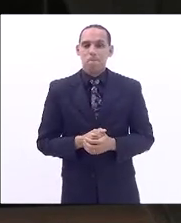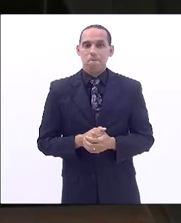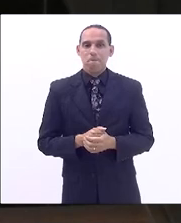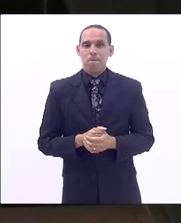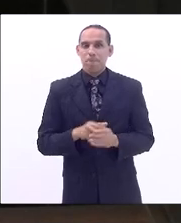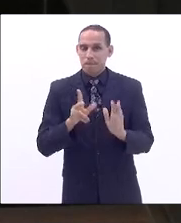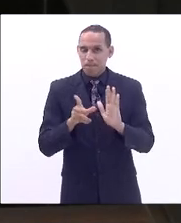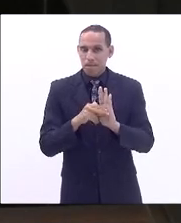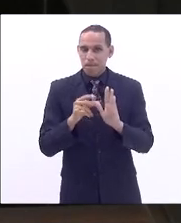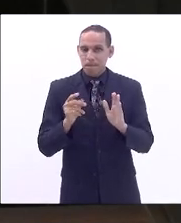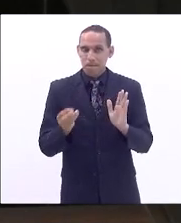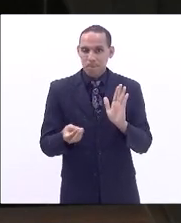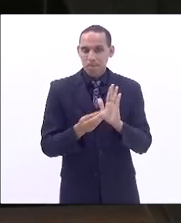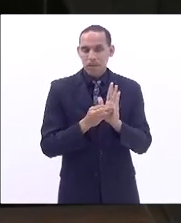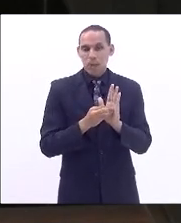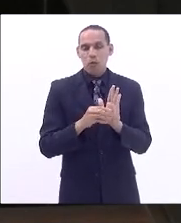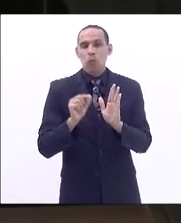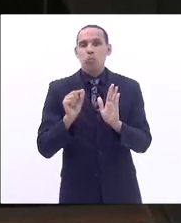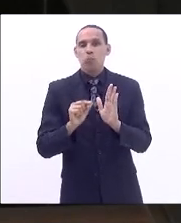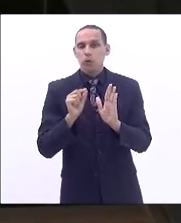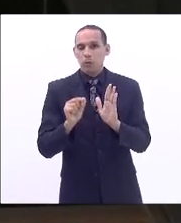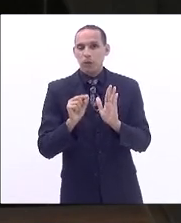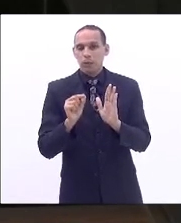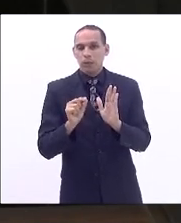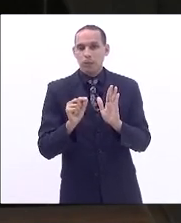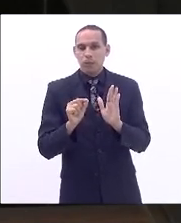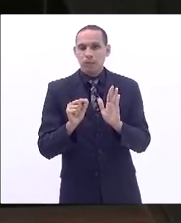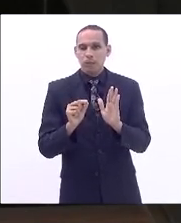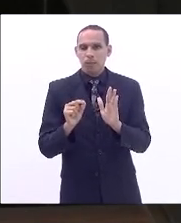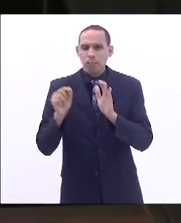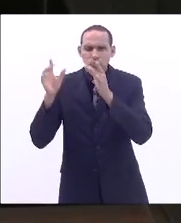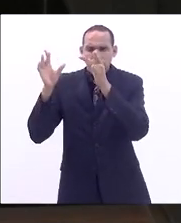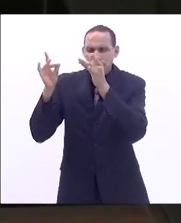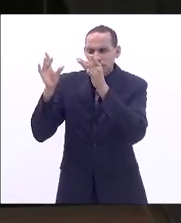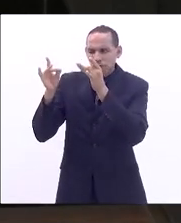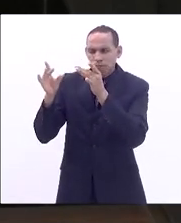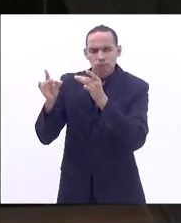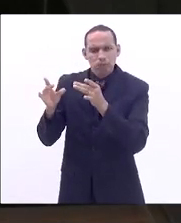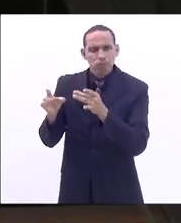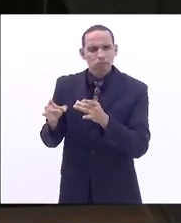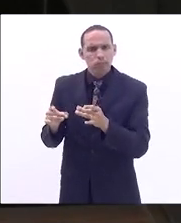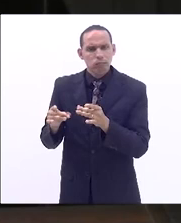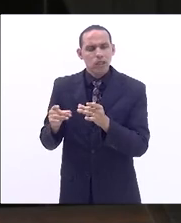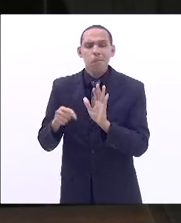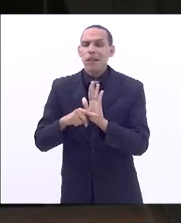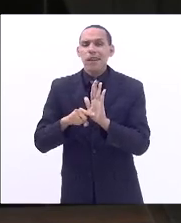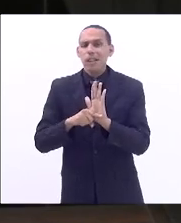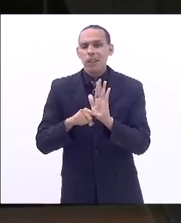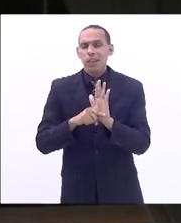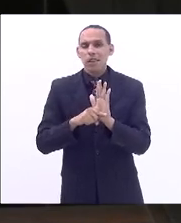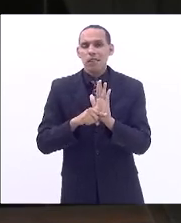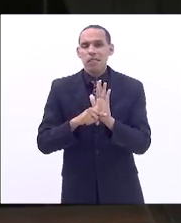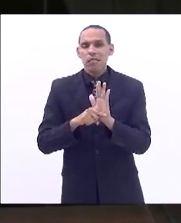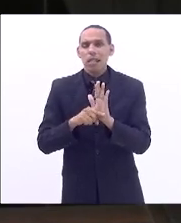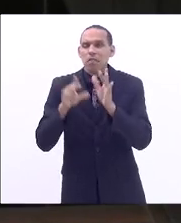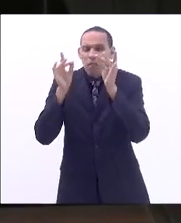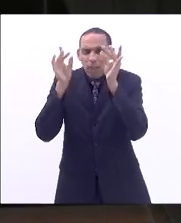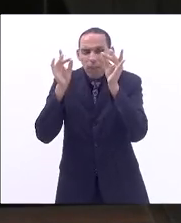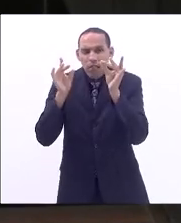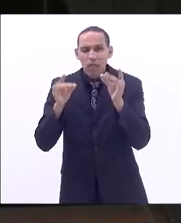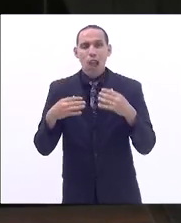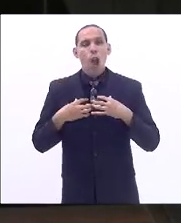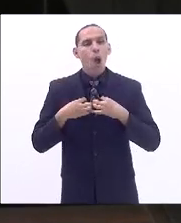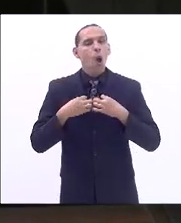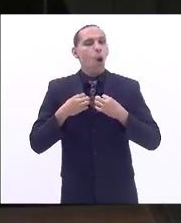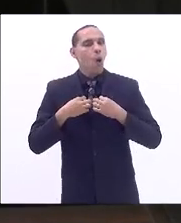colocamos né que quando a gente paga de descrição mínima é de que são mínima mesmo com detalhamento